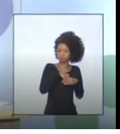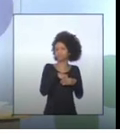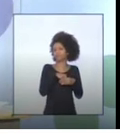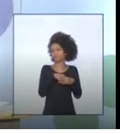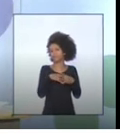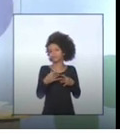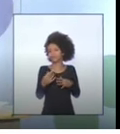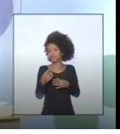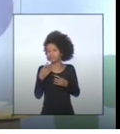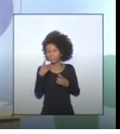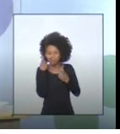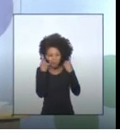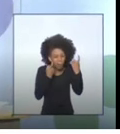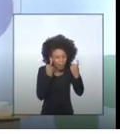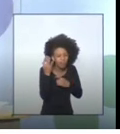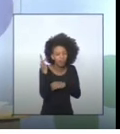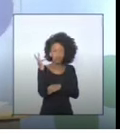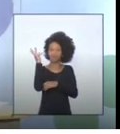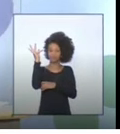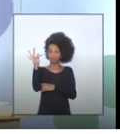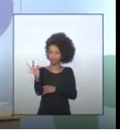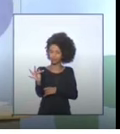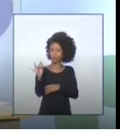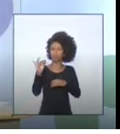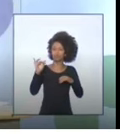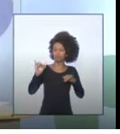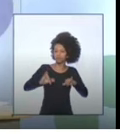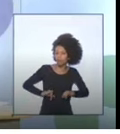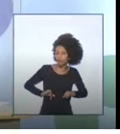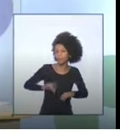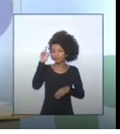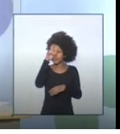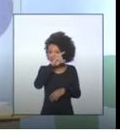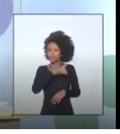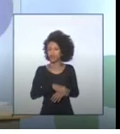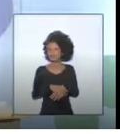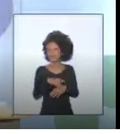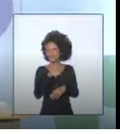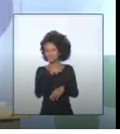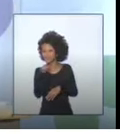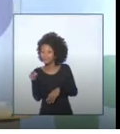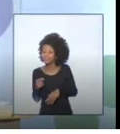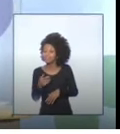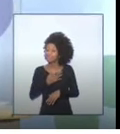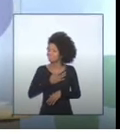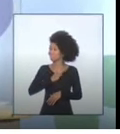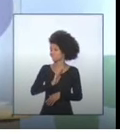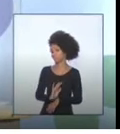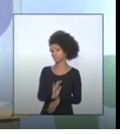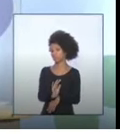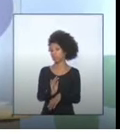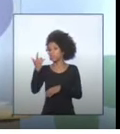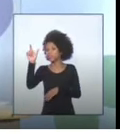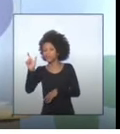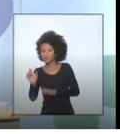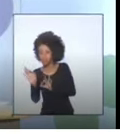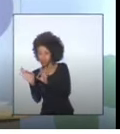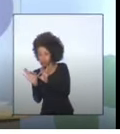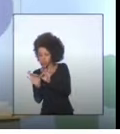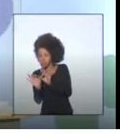eventuais dores de cabeça no futuro com alguma postagem que você não gostaria e que outra pessoa fez lá uma montagem.